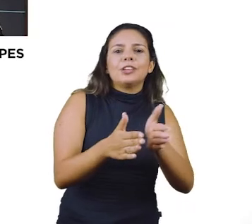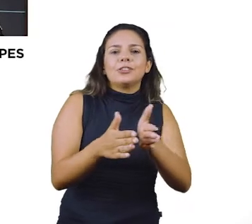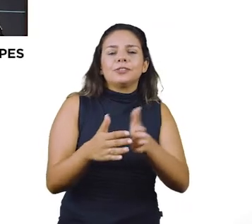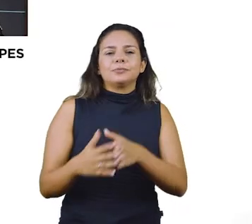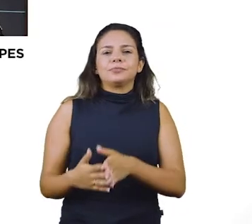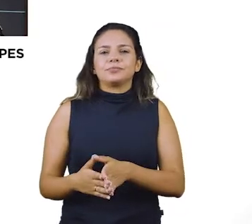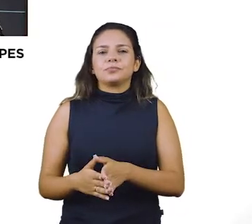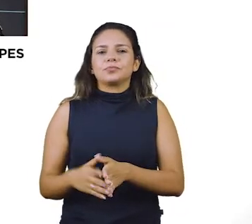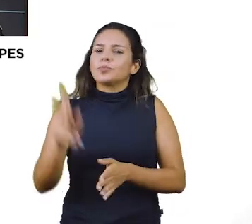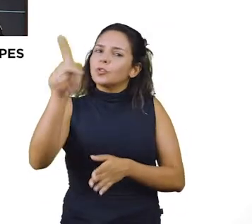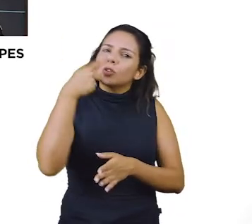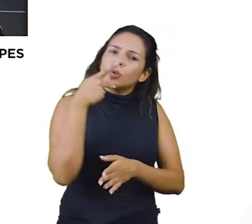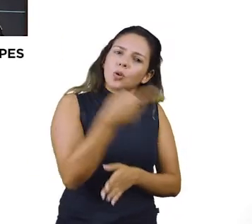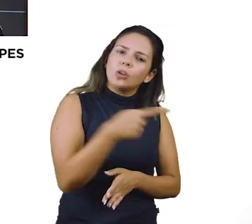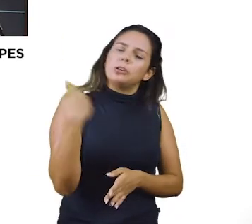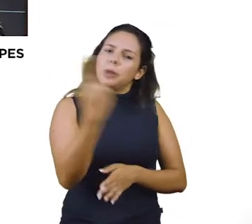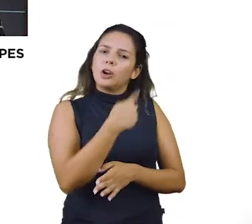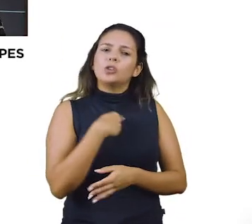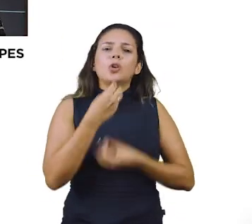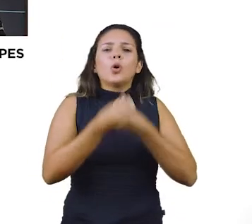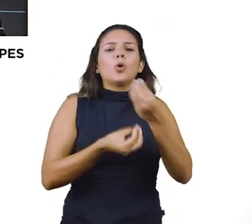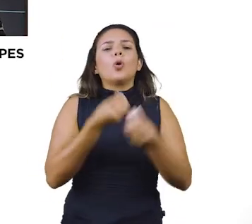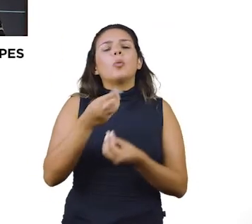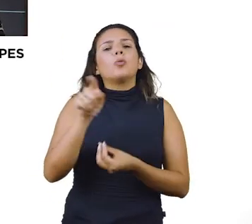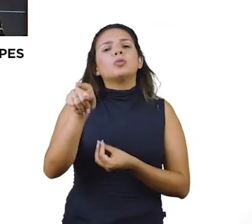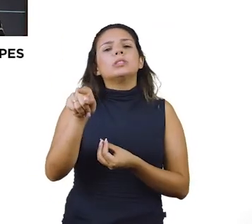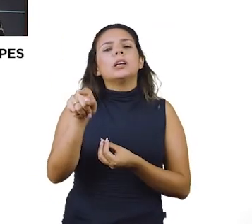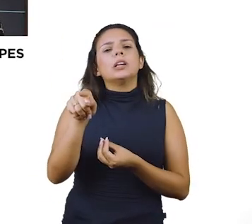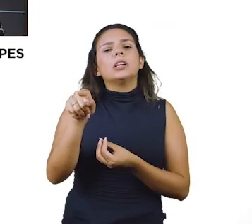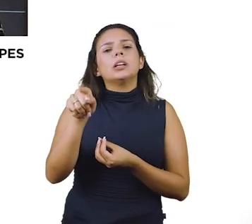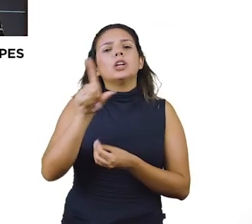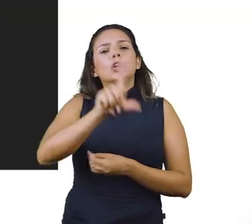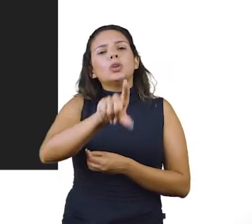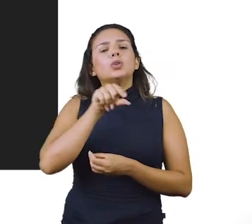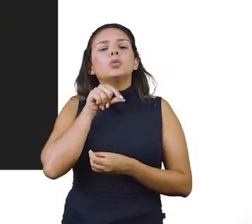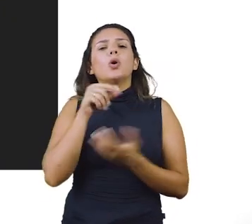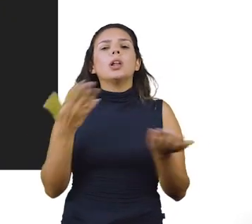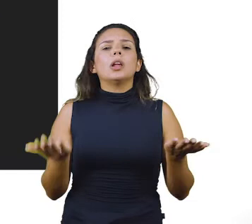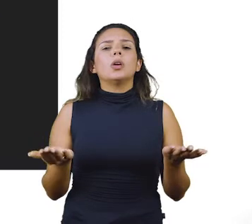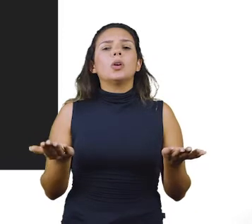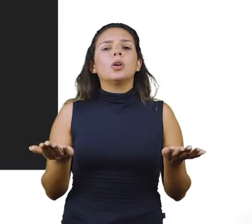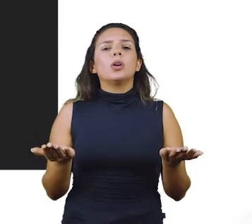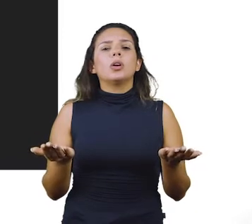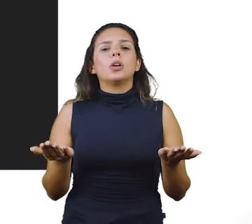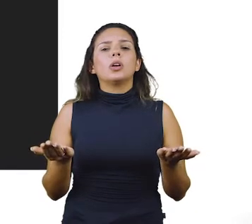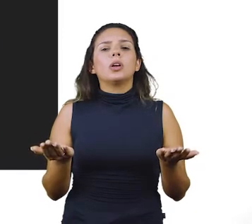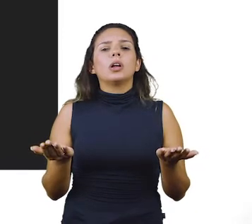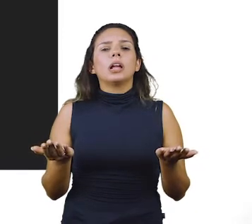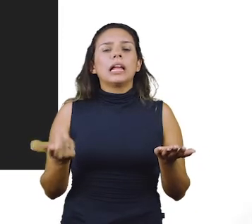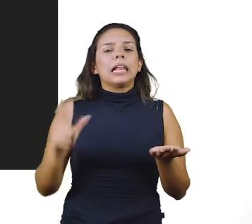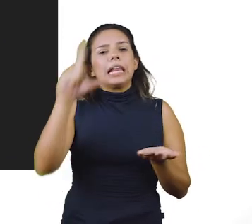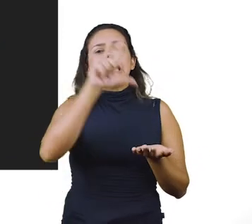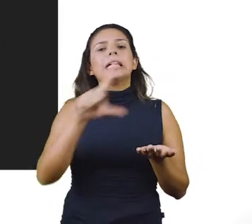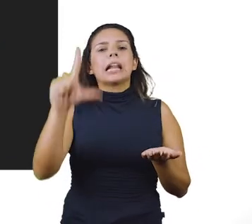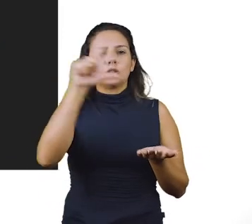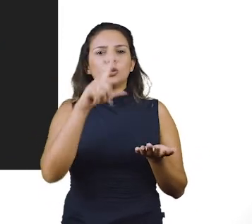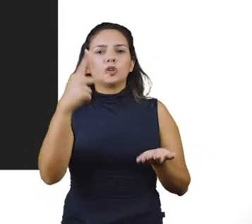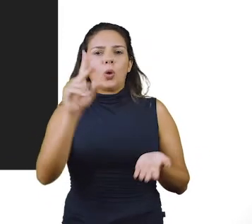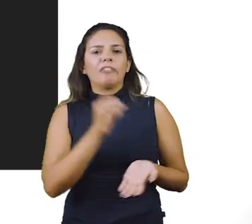agora... César, conta pra gente como é que você decidiu de uma hora para outra que a literatura entrou na sua vida.